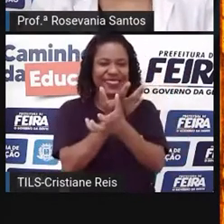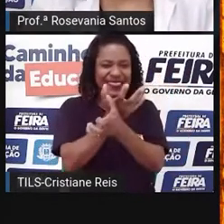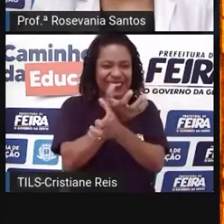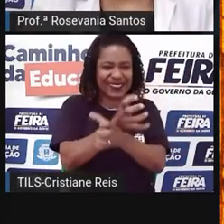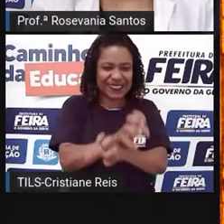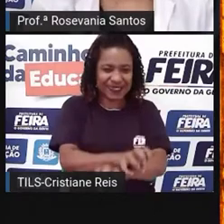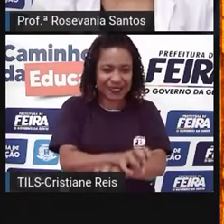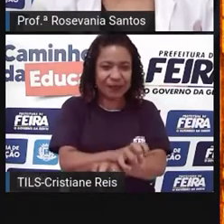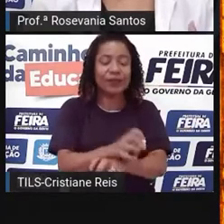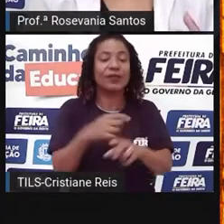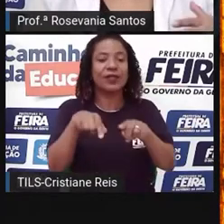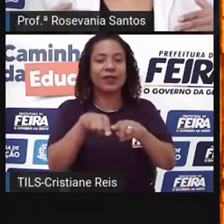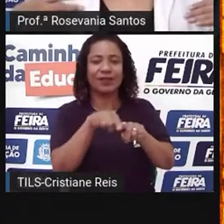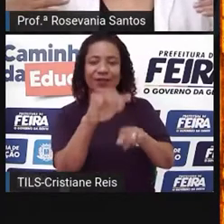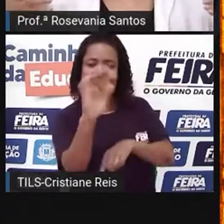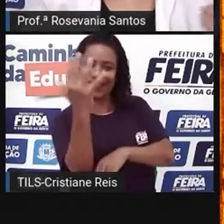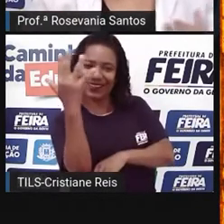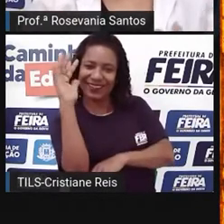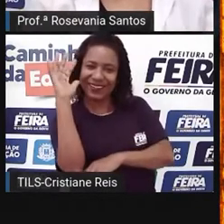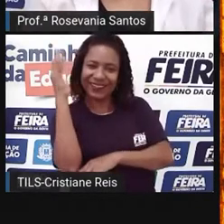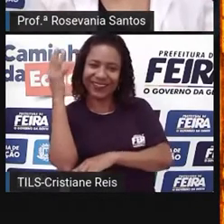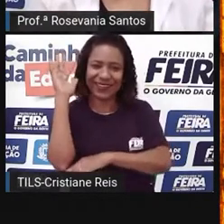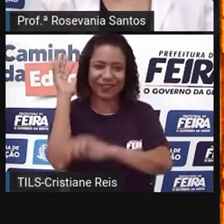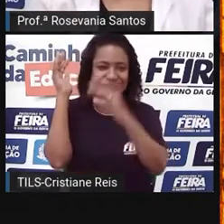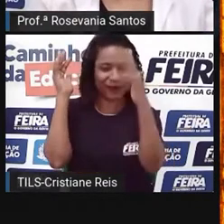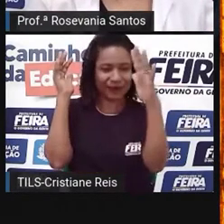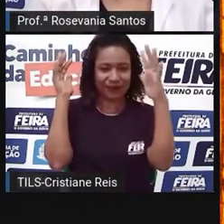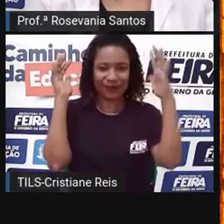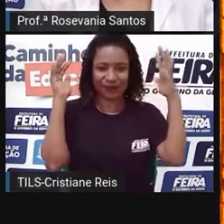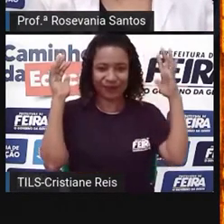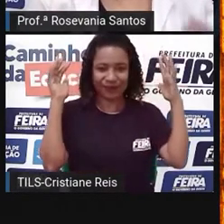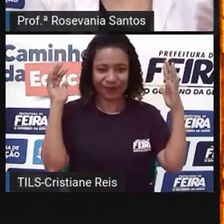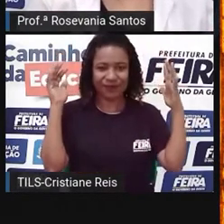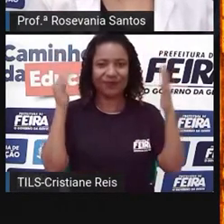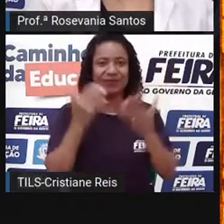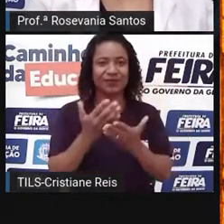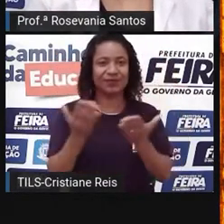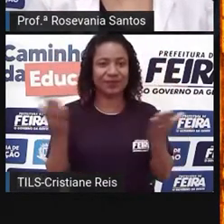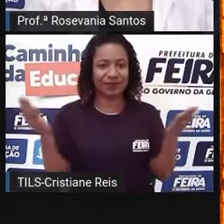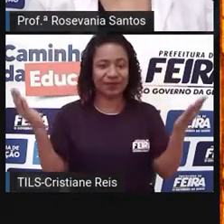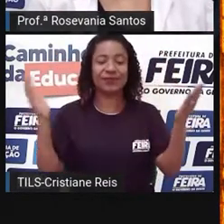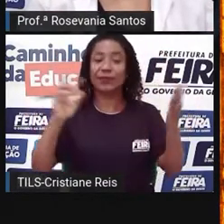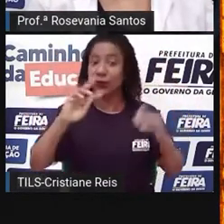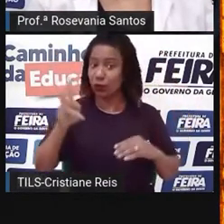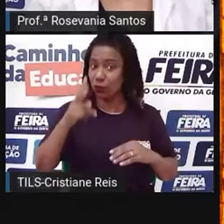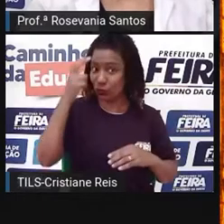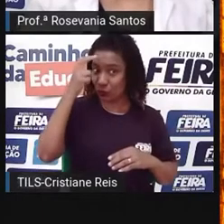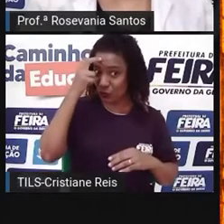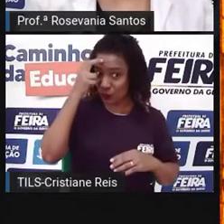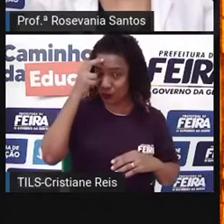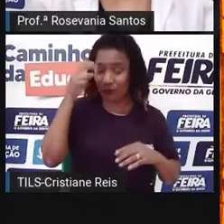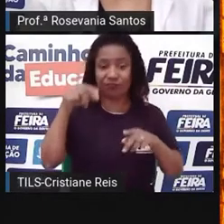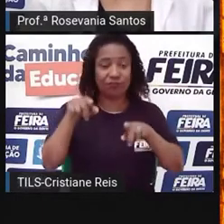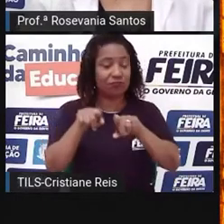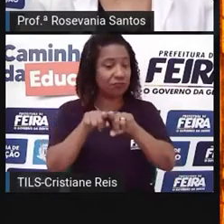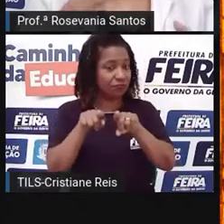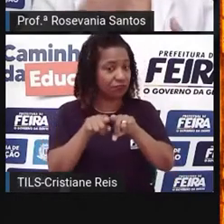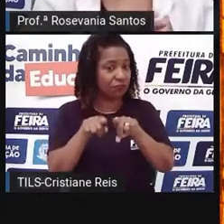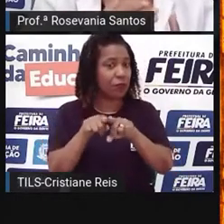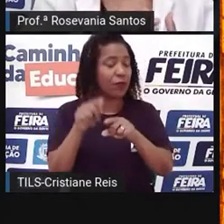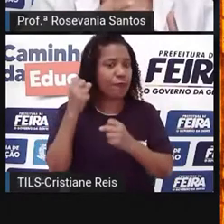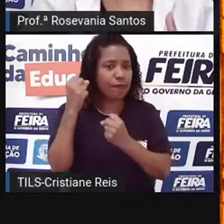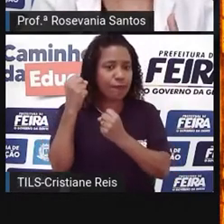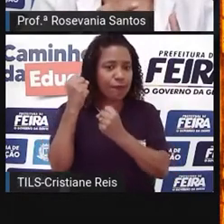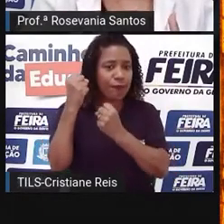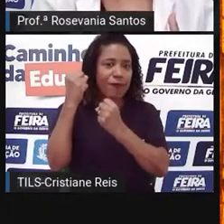florestas tropicais, né? A gente tem essa questão cultural, porque, para falar a verdade, se a gente